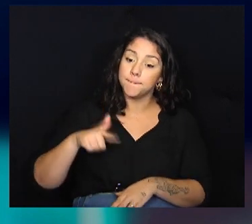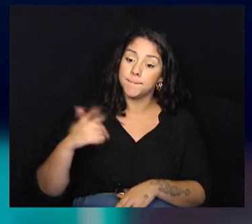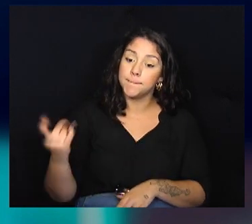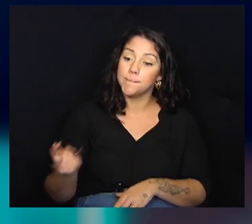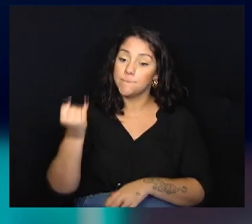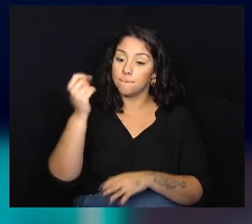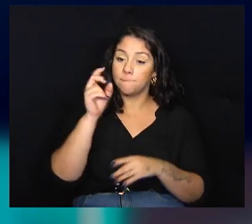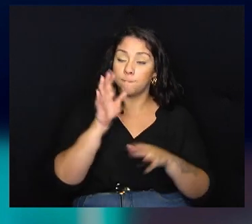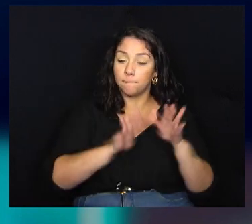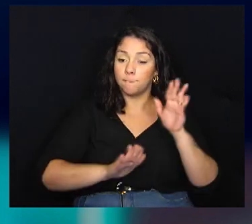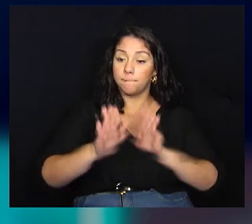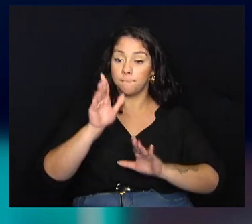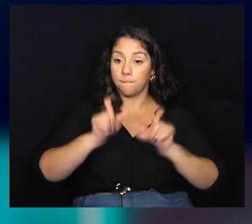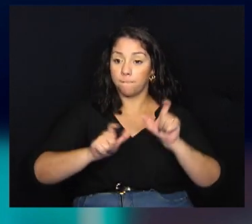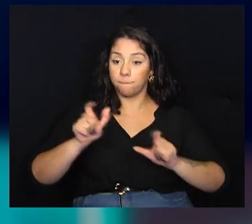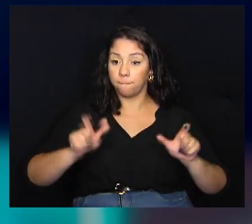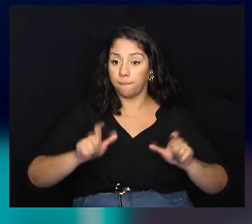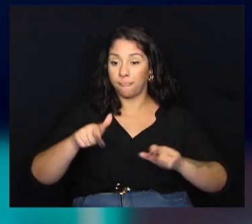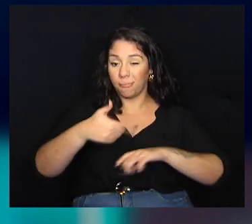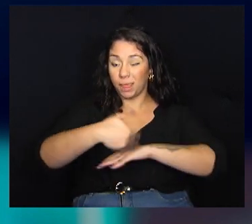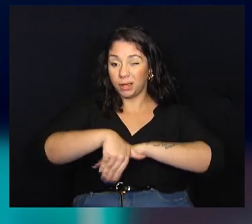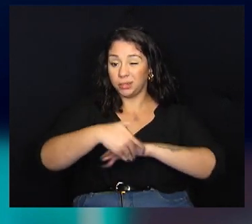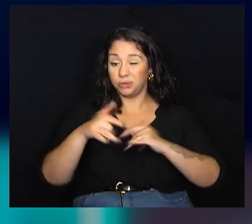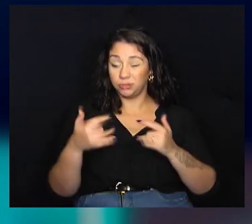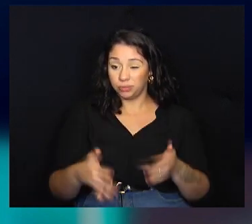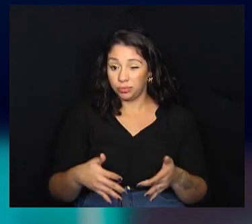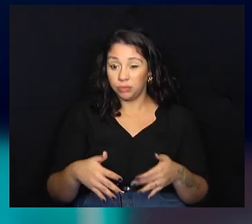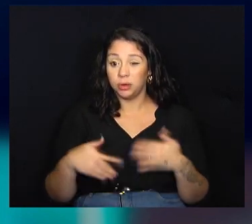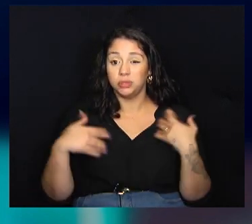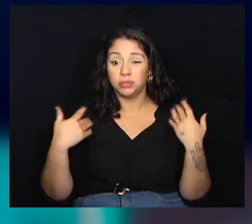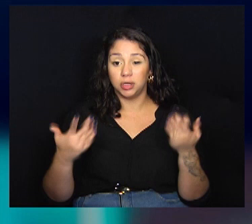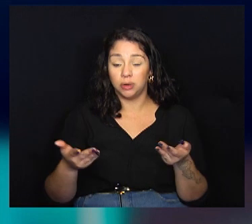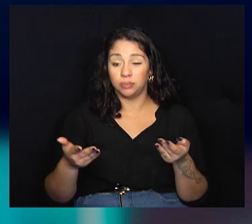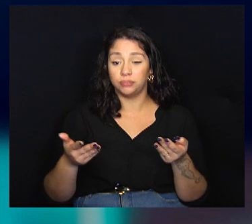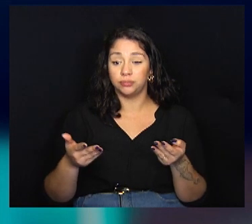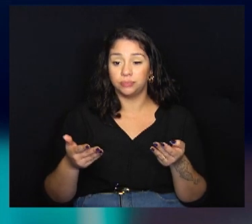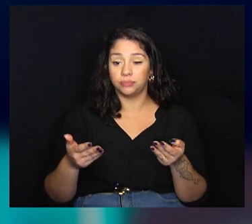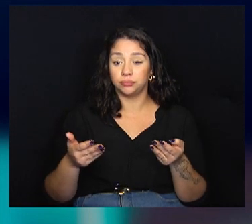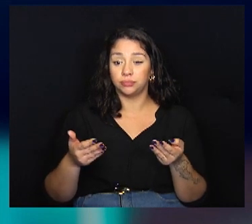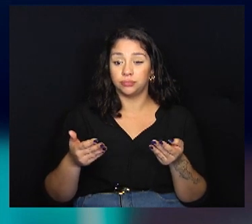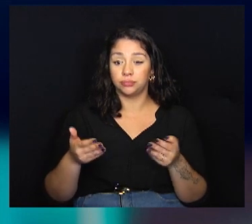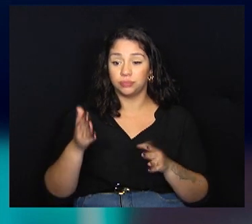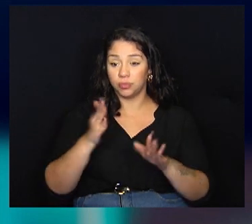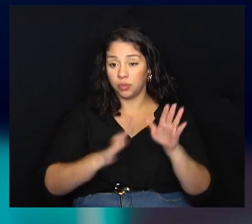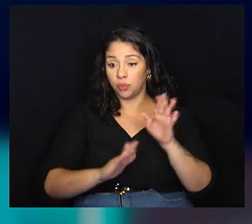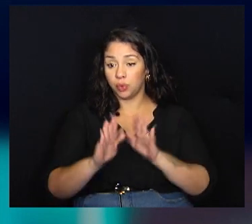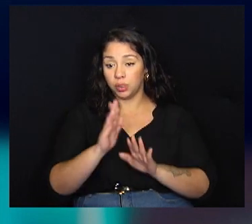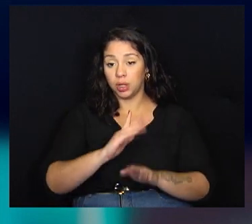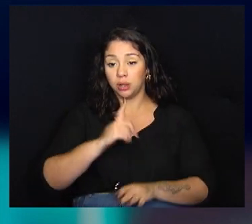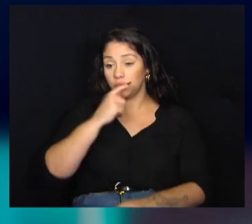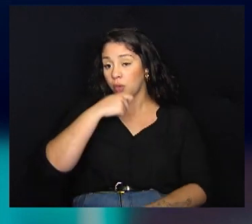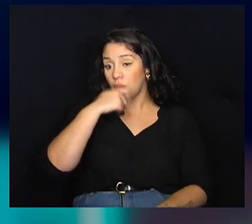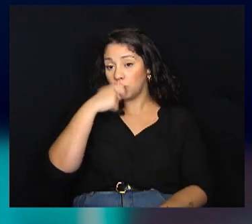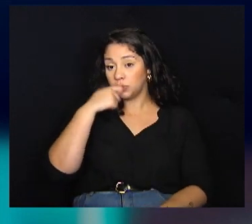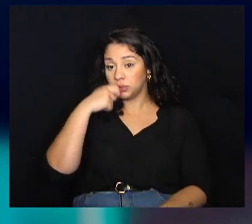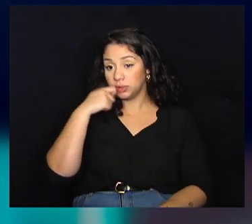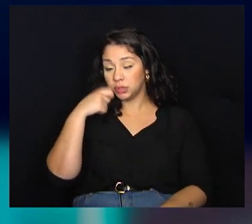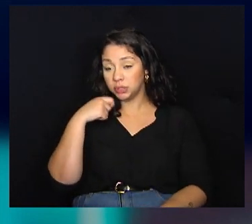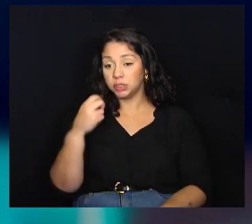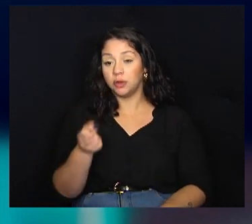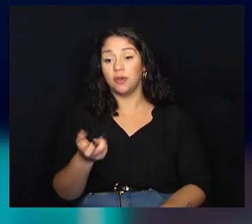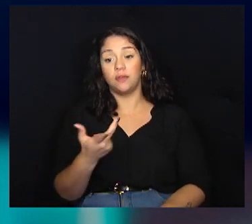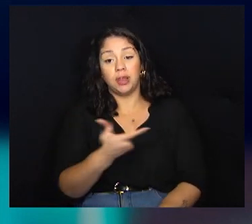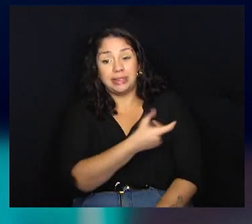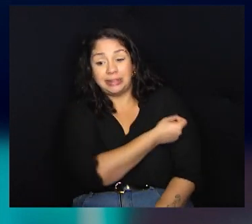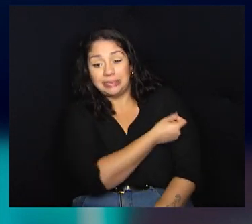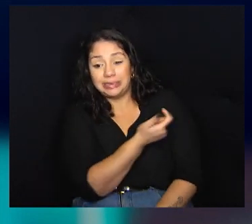integral da pessoa que está em situação de rua, então acesso ao cuidado odontológico, vacinas e uma série de outras